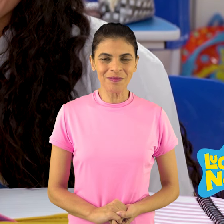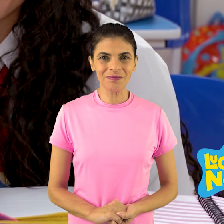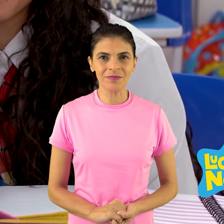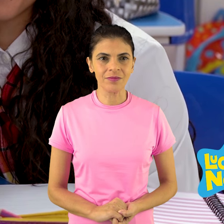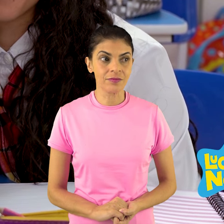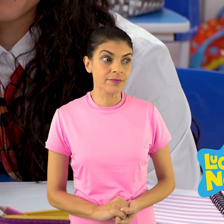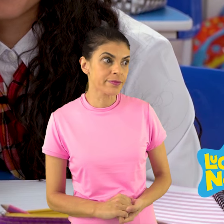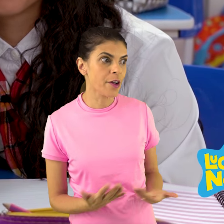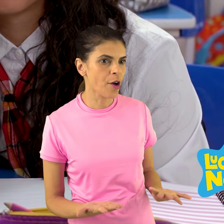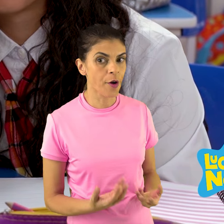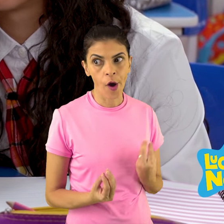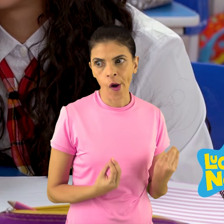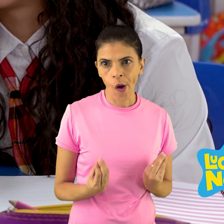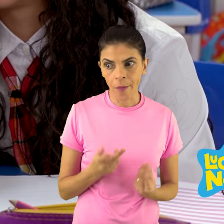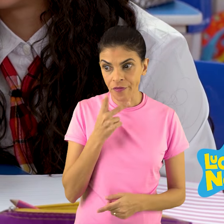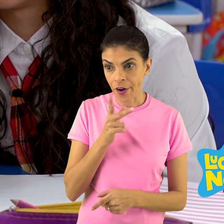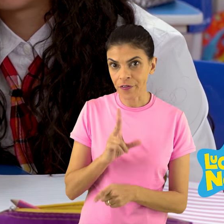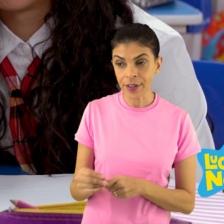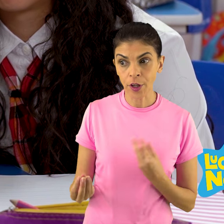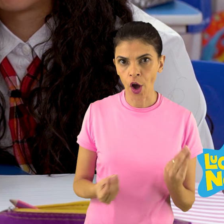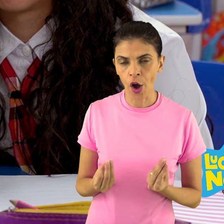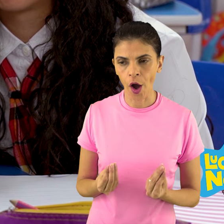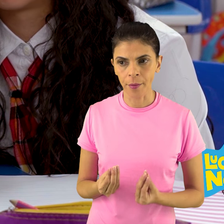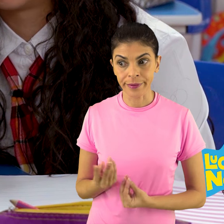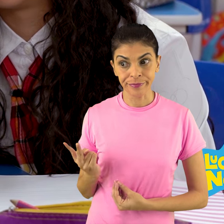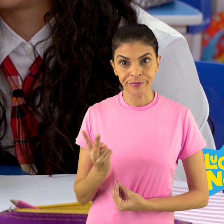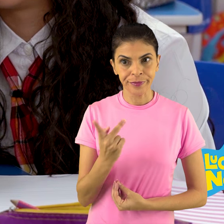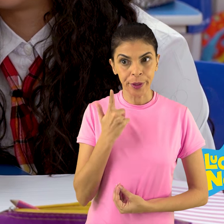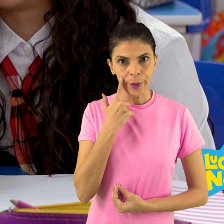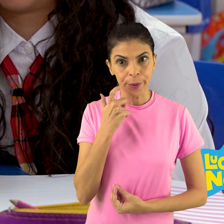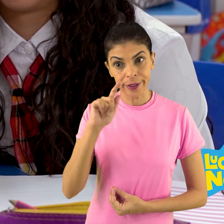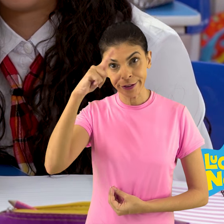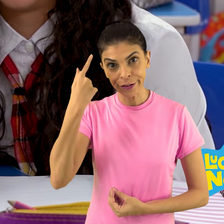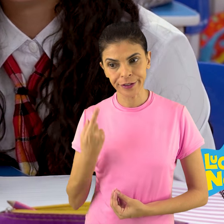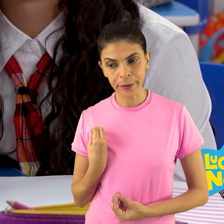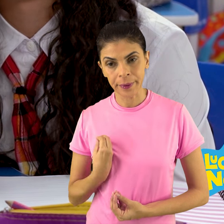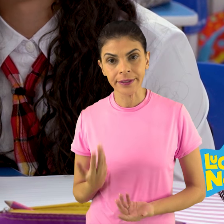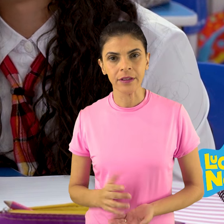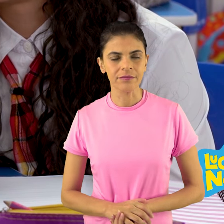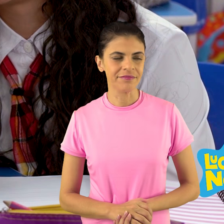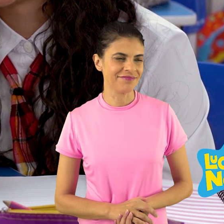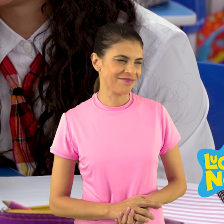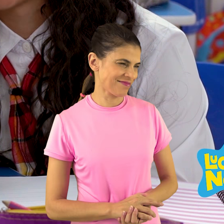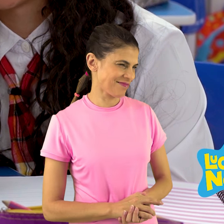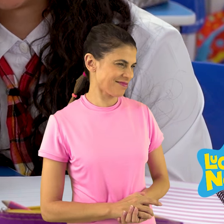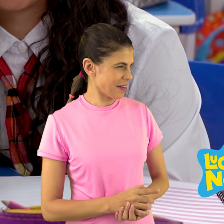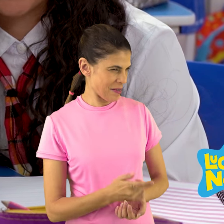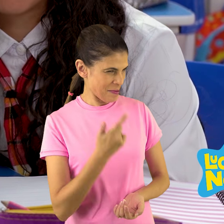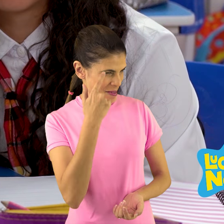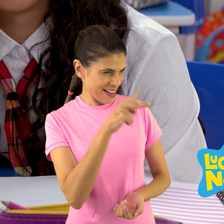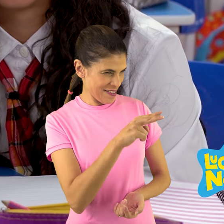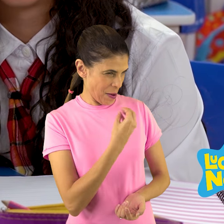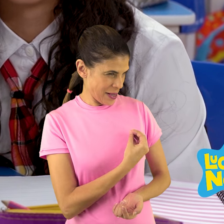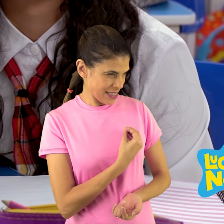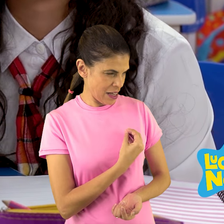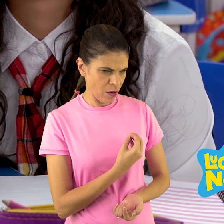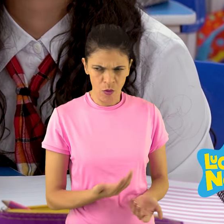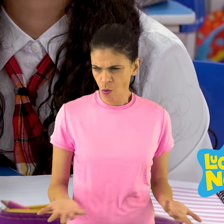E aí, Raíssa, como é que nós vamos vencer esses jogos escolares se o Lucas e a Gi vão participar? E quem disse que eles vão participar?